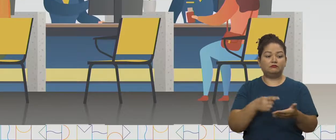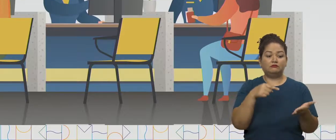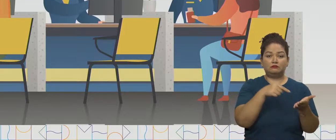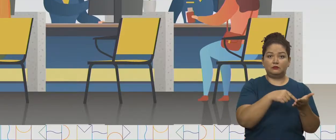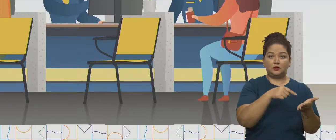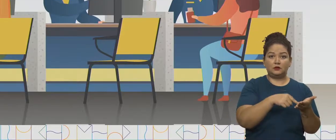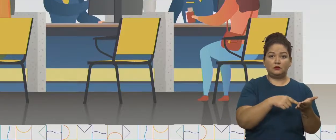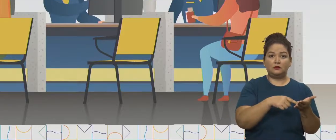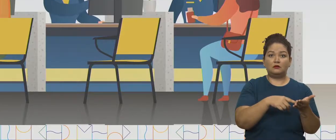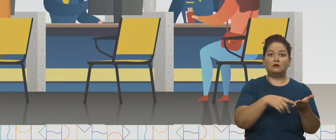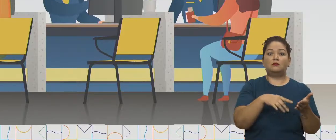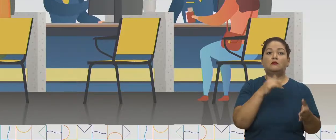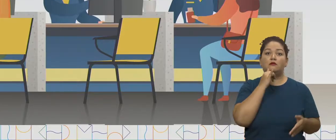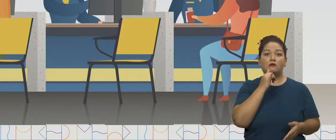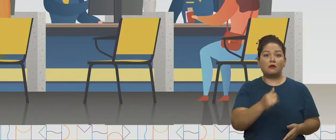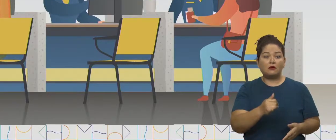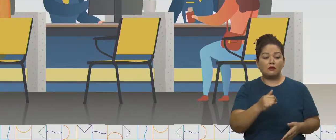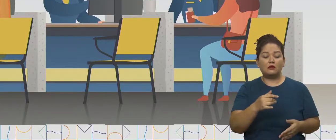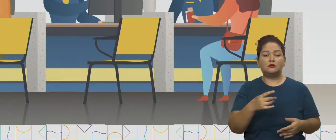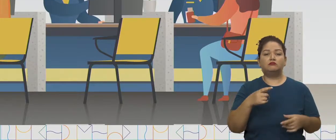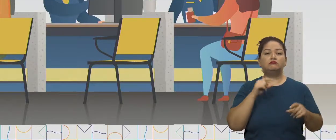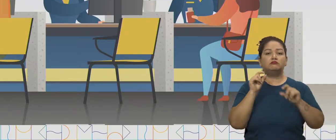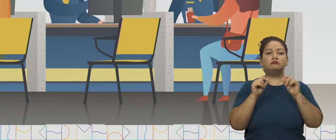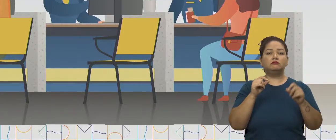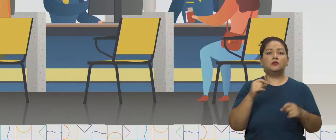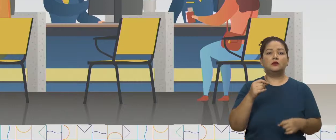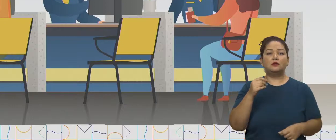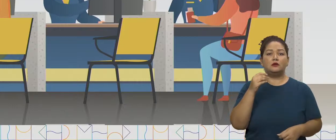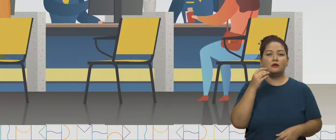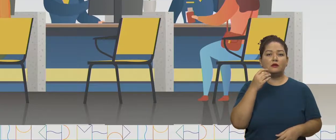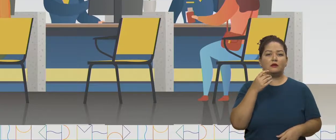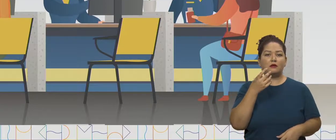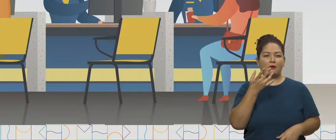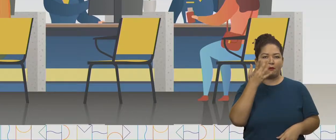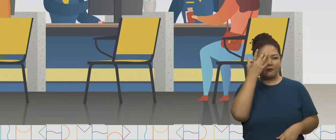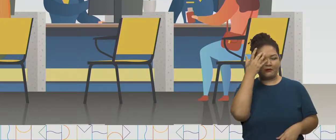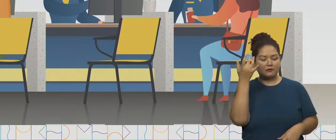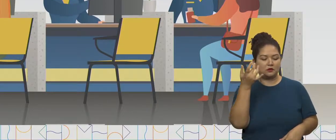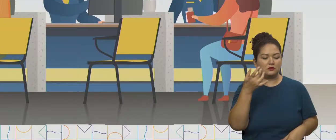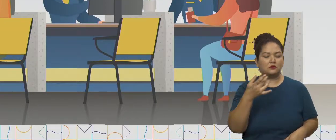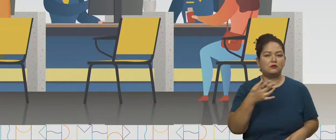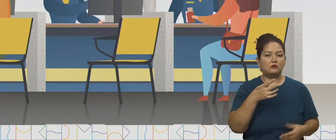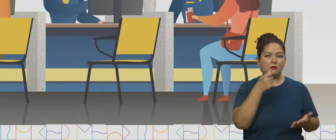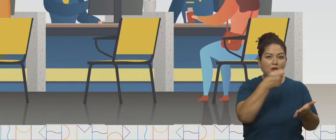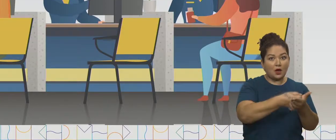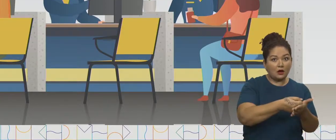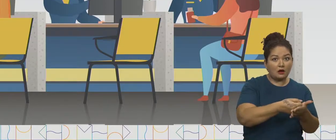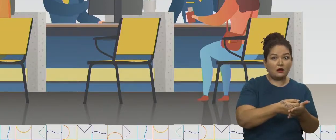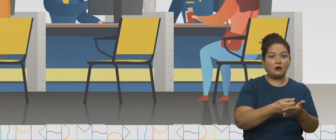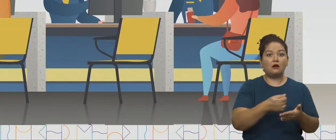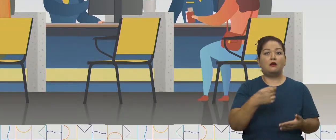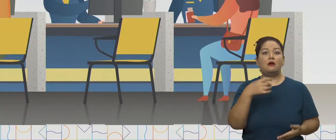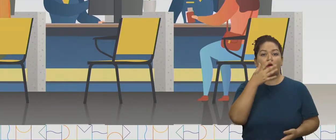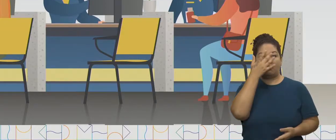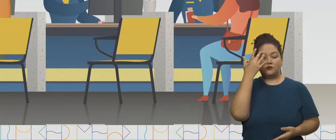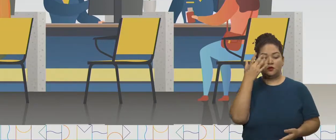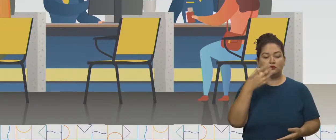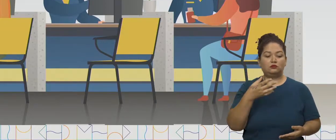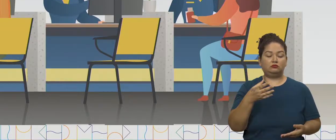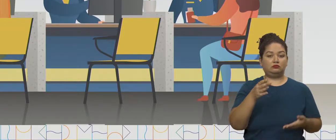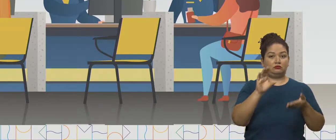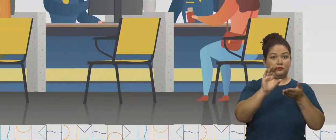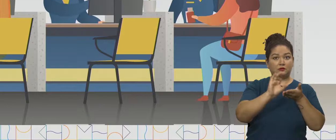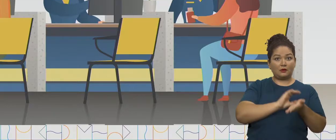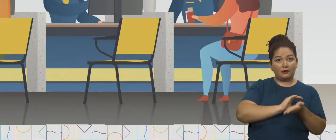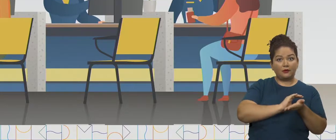está cobrando e quem está realizando o pagamento. O boleto é um registro de dívida que você tem com